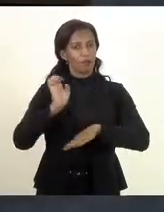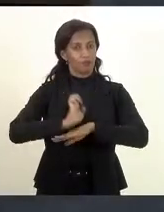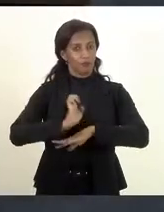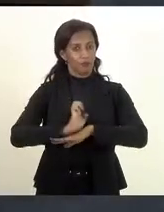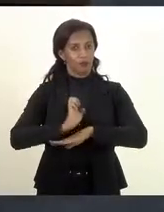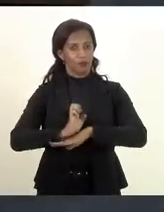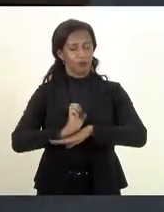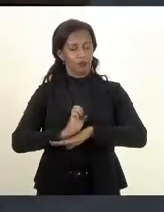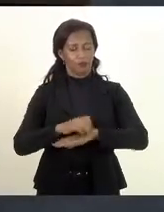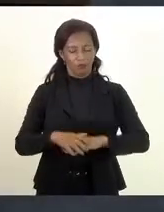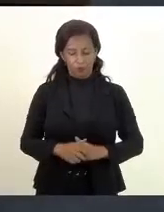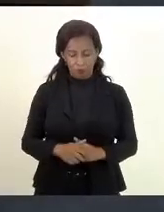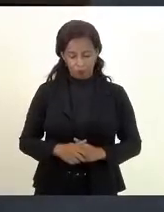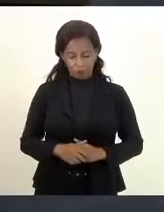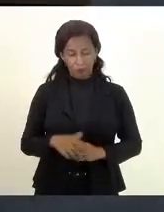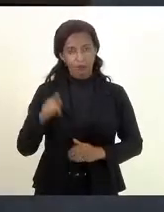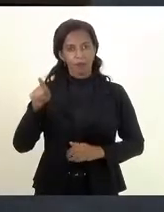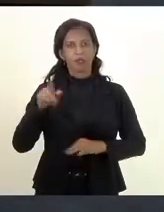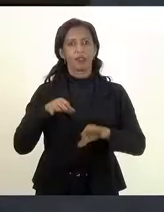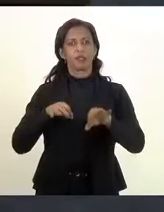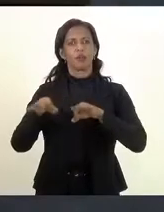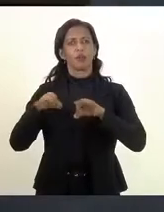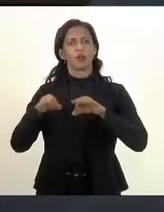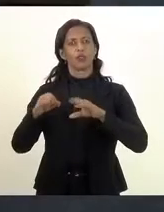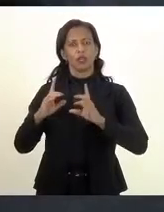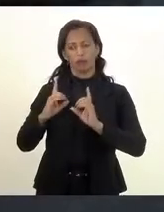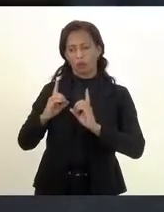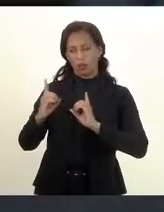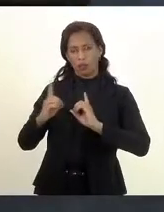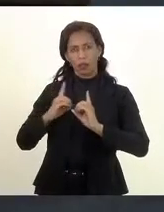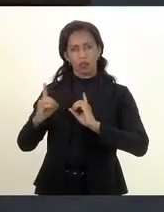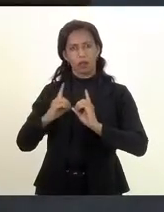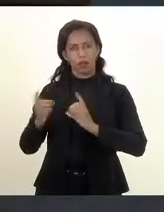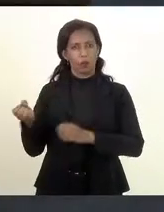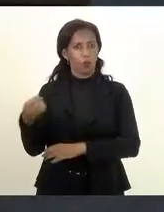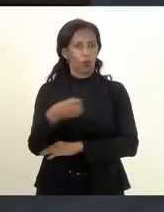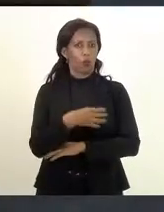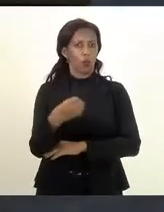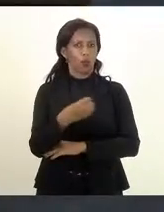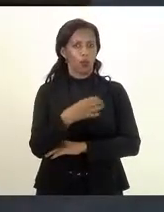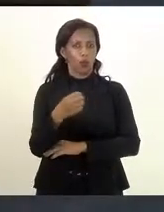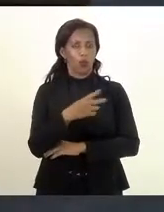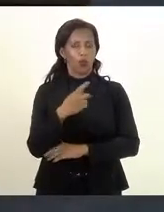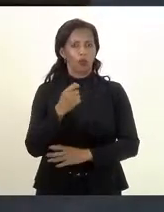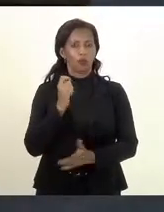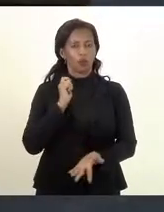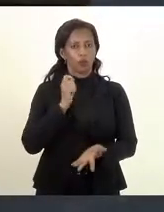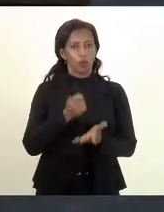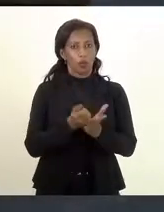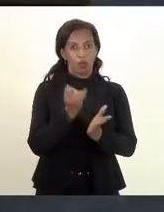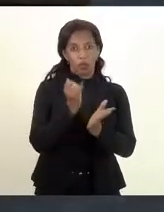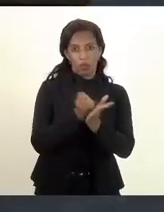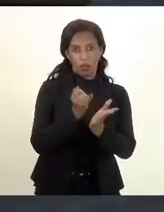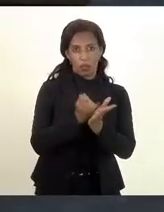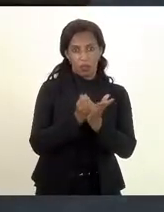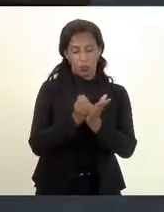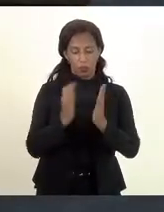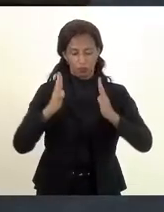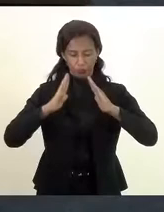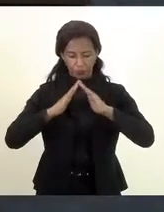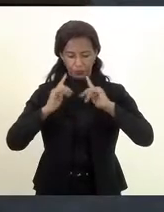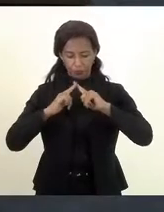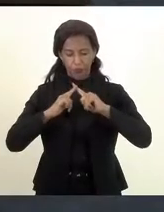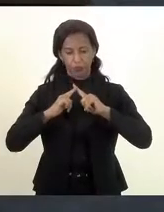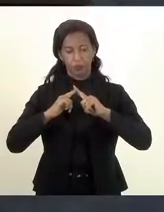é um projeto que nos traz novo para esse debate sobre a imunidade tributária dos templos religiosos. Eu entendo